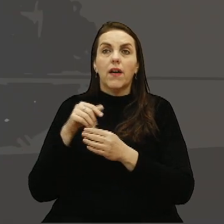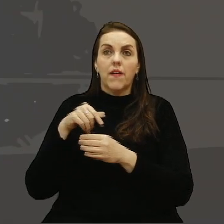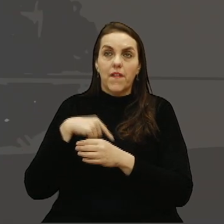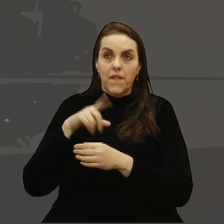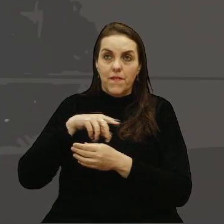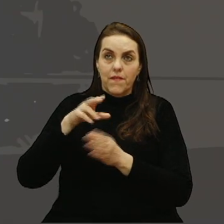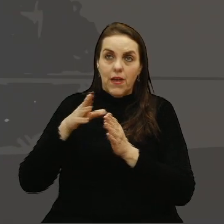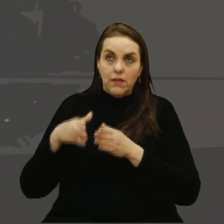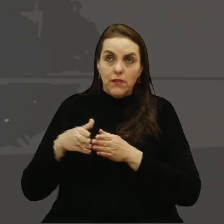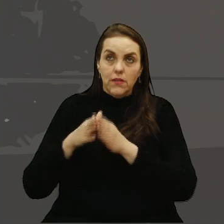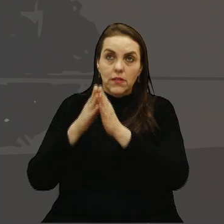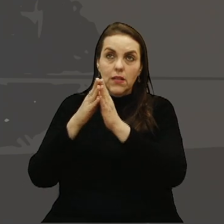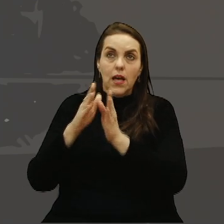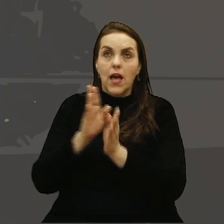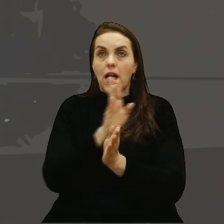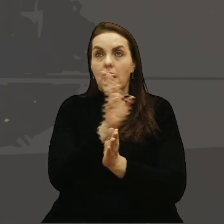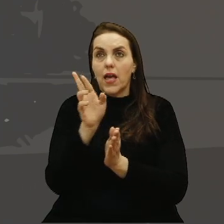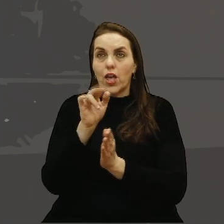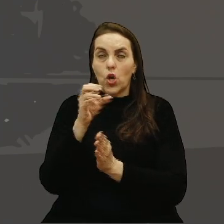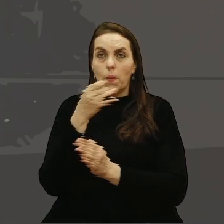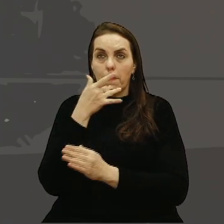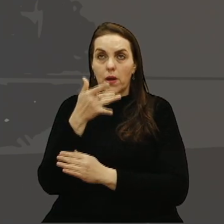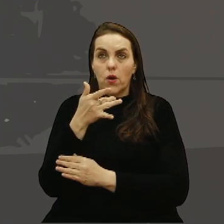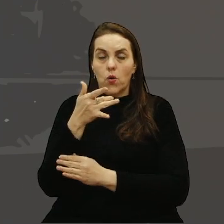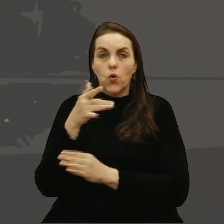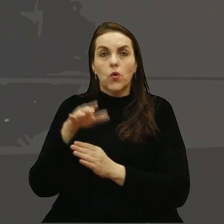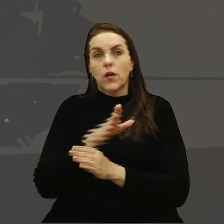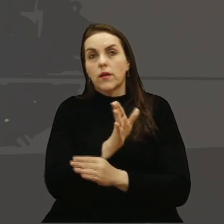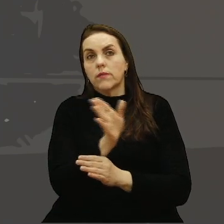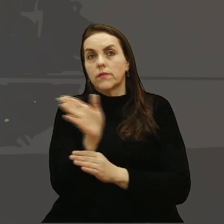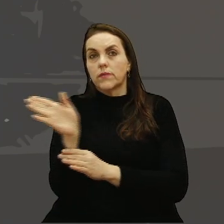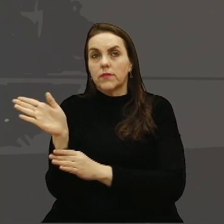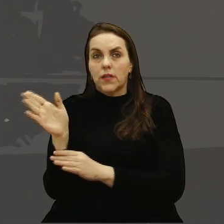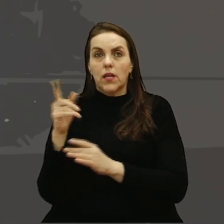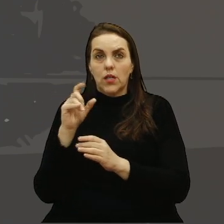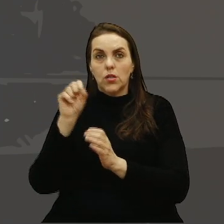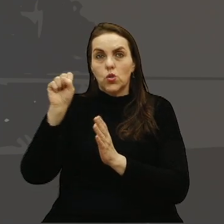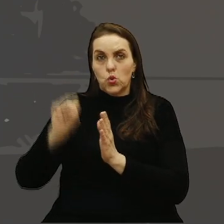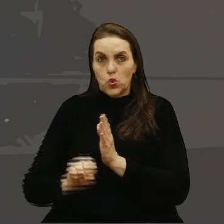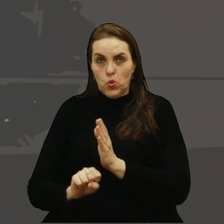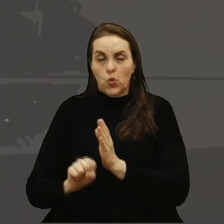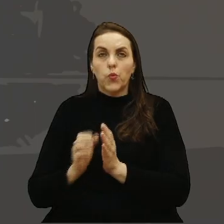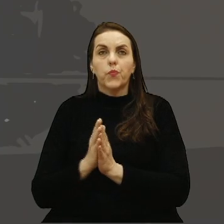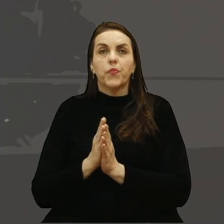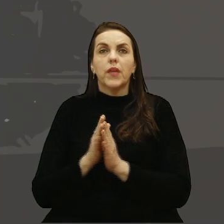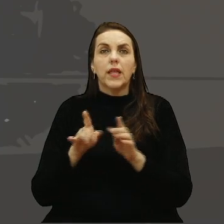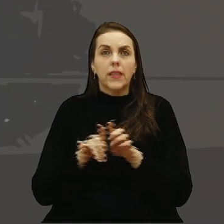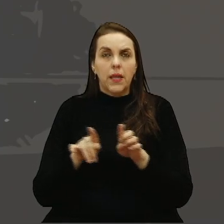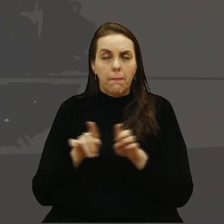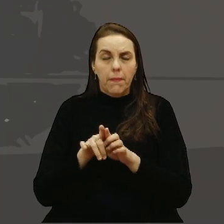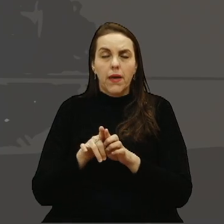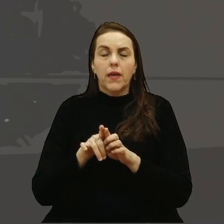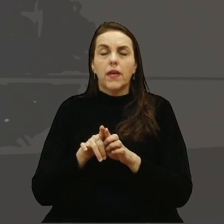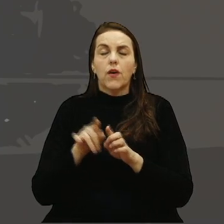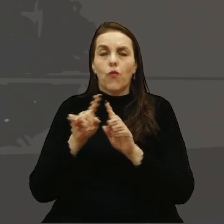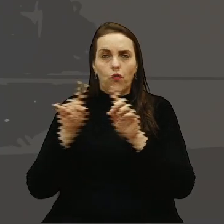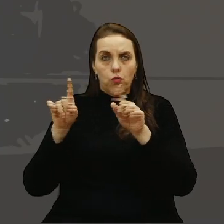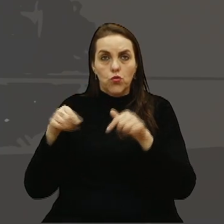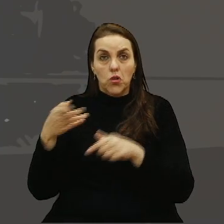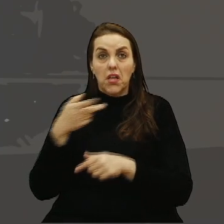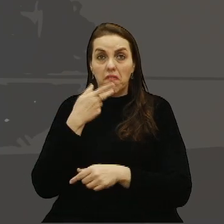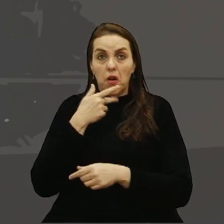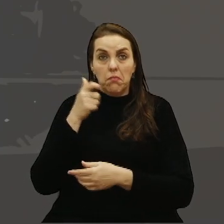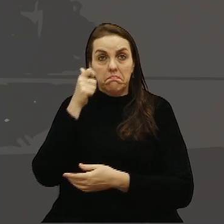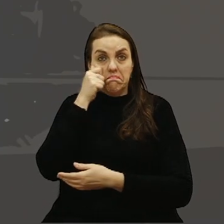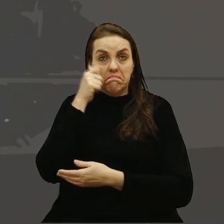Grande, sobe pela Rio Branco, entra na Bom Pastor e segue para a Zona Sul. Inclusive, esse modelo binário foi sugerido pelo próprio servidor que estava lá em loco. Eu acho também que é um